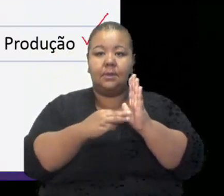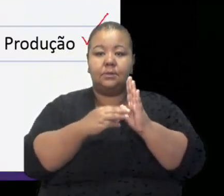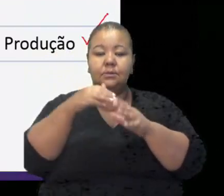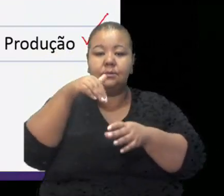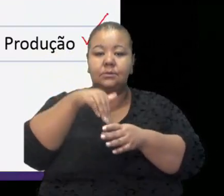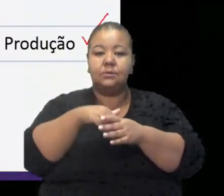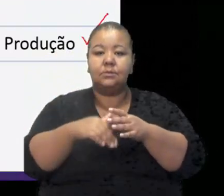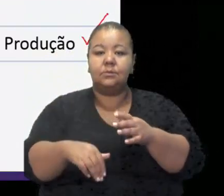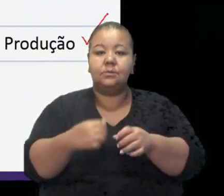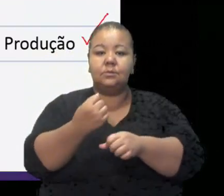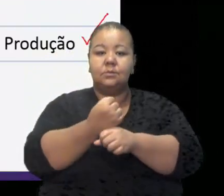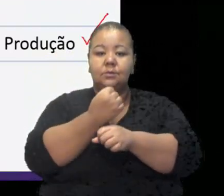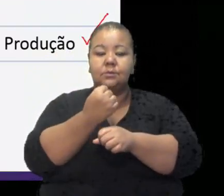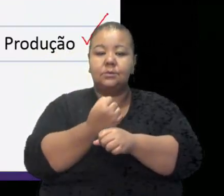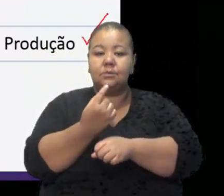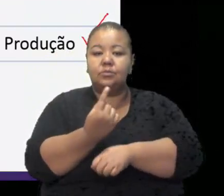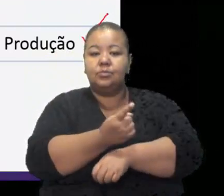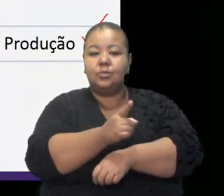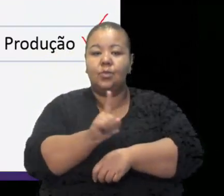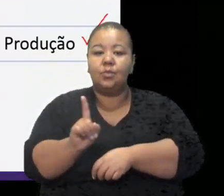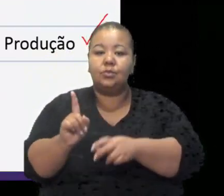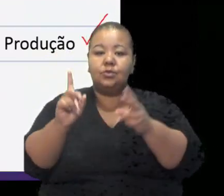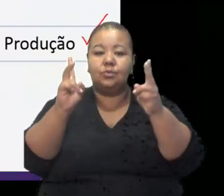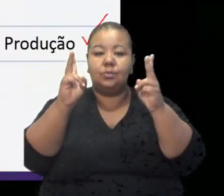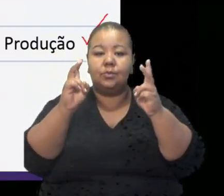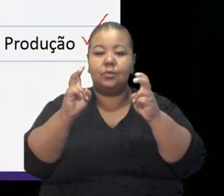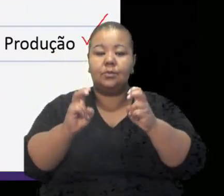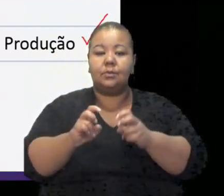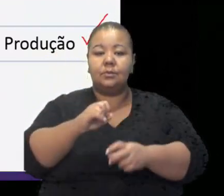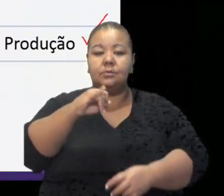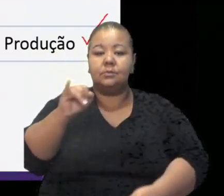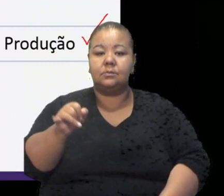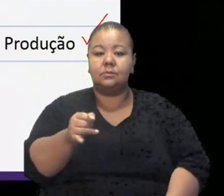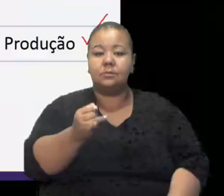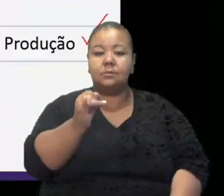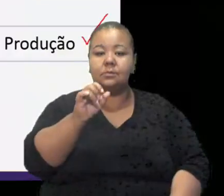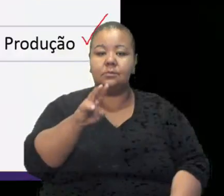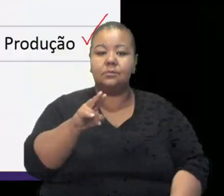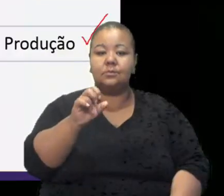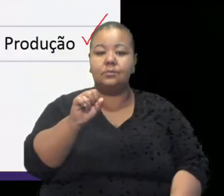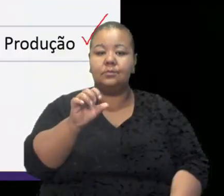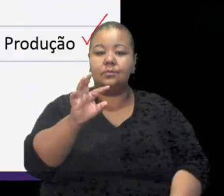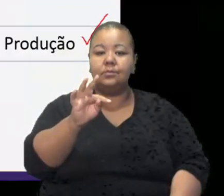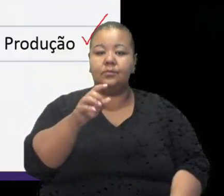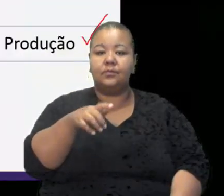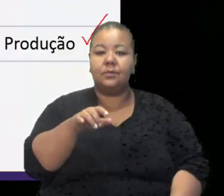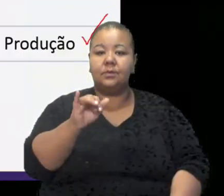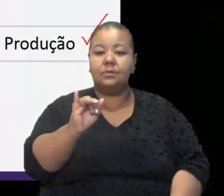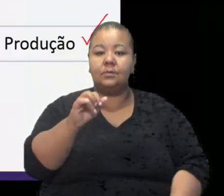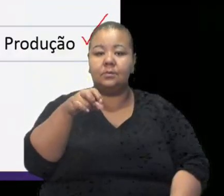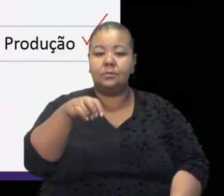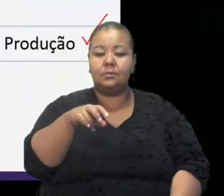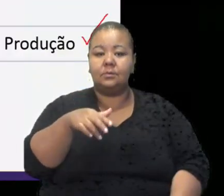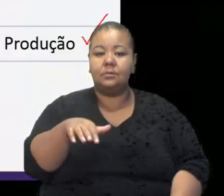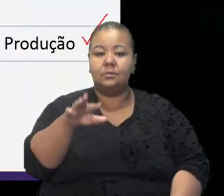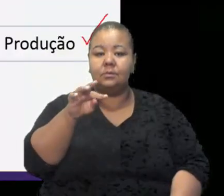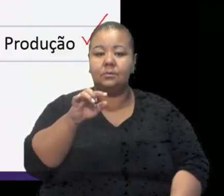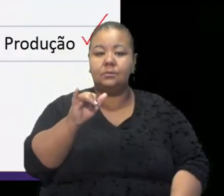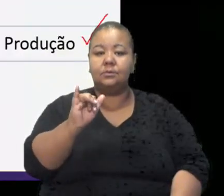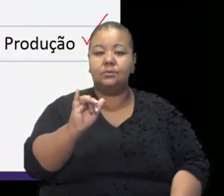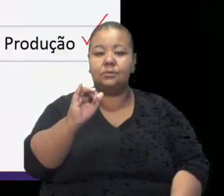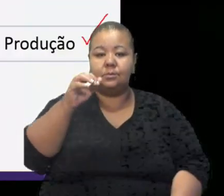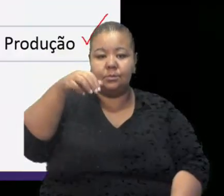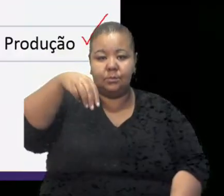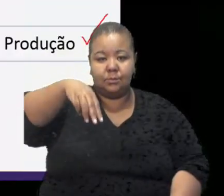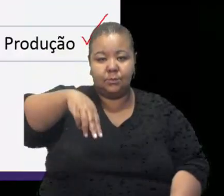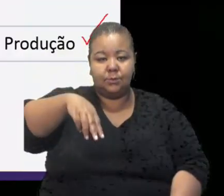à produção e fechamos a nossa aula trabalhando um pouquinho sobre a